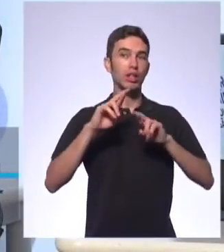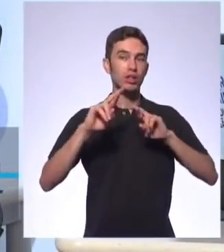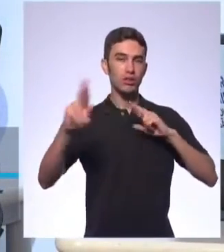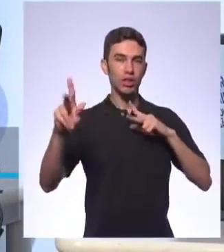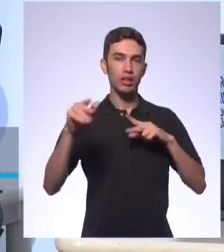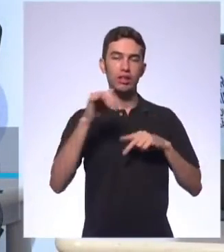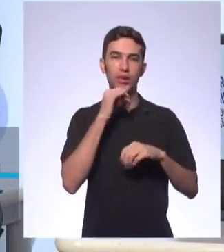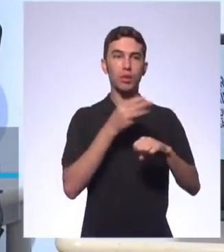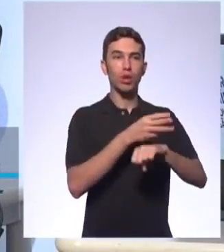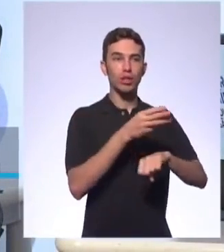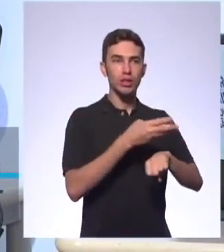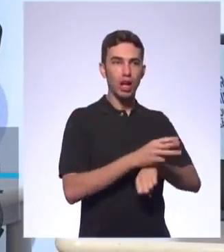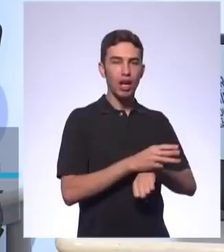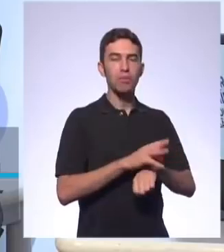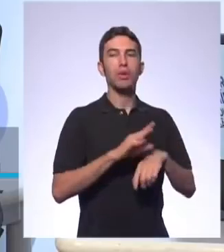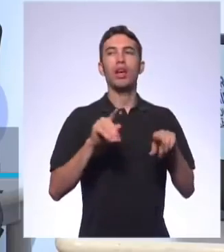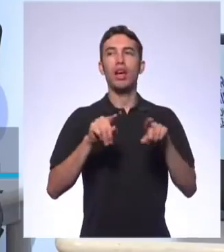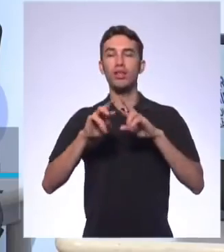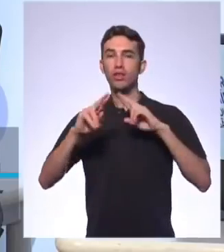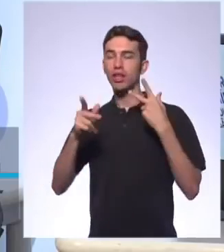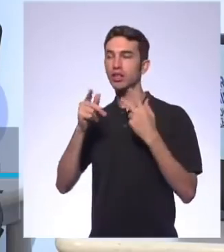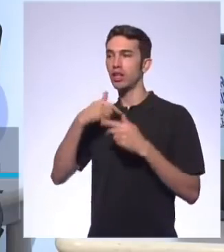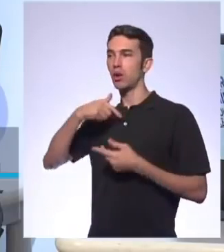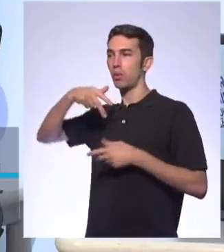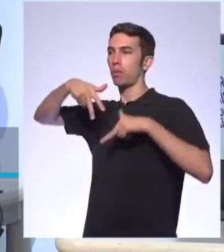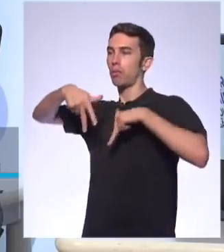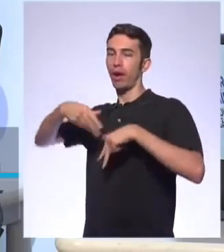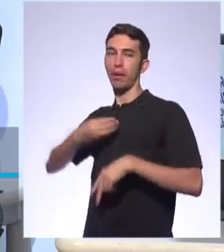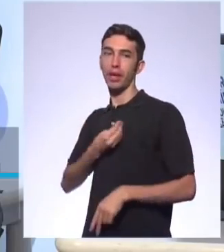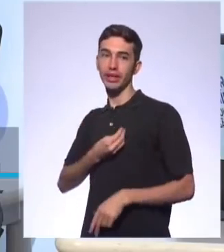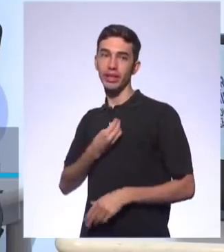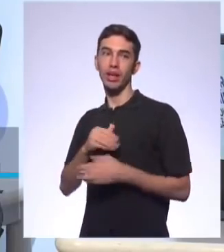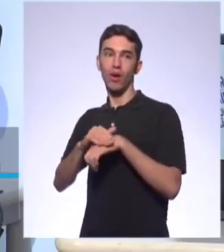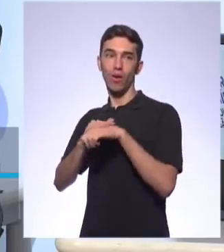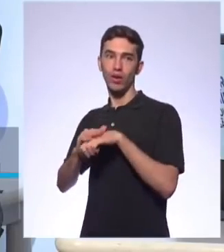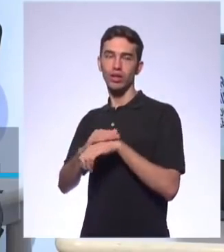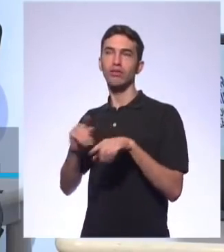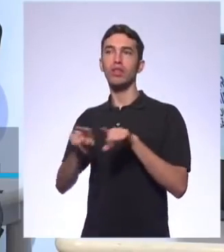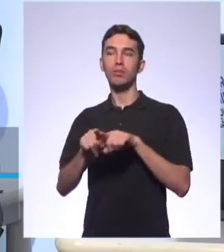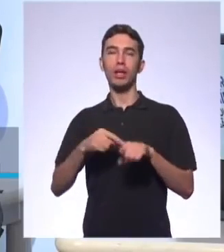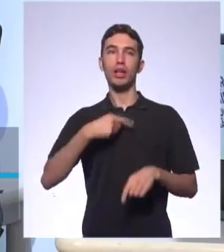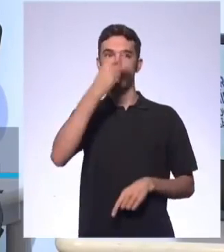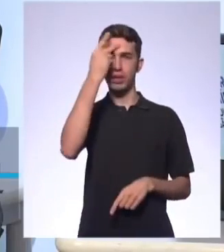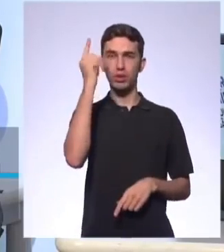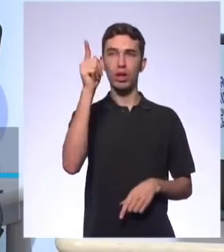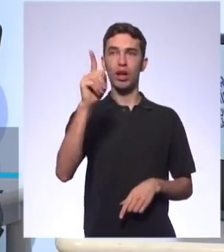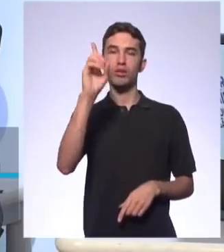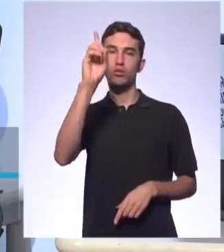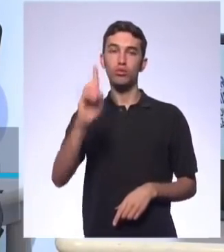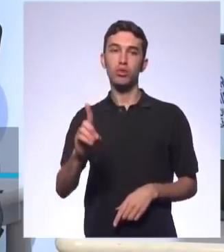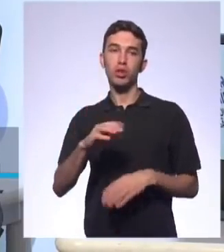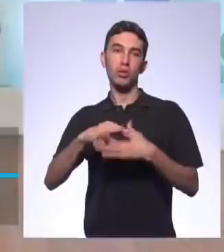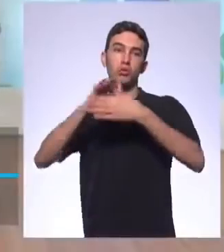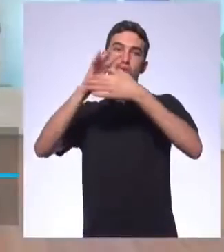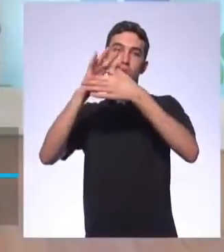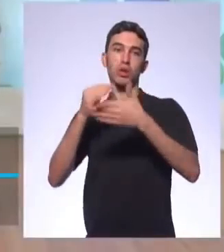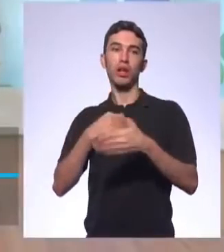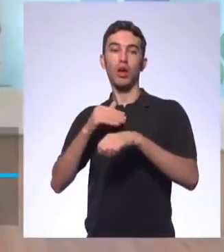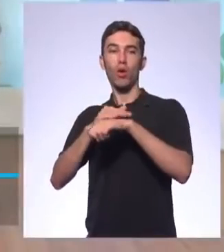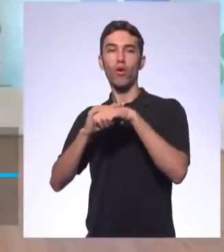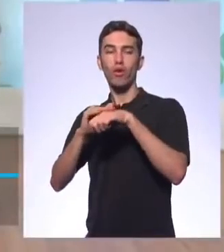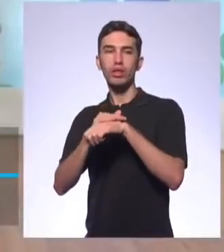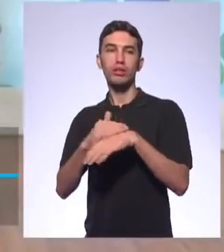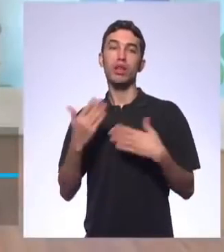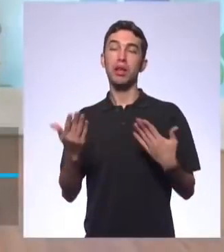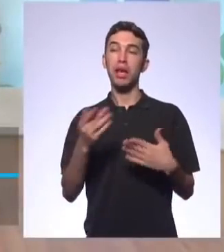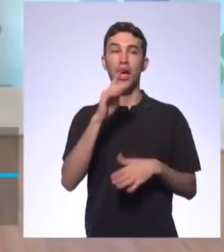pelo WhatsApp, da conversa pessoalmente, de uma conversa com um superior, enfim, então tem uma diferença. Mesmo com a pessoa que você está conversando